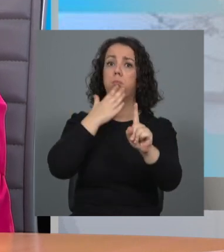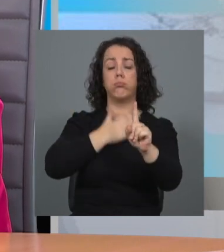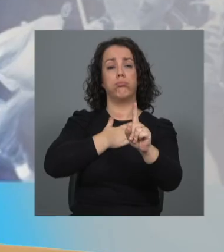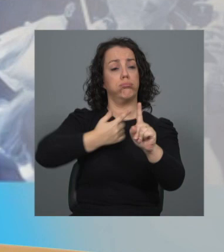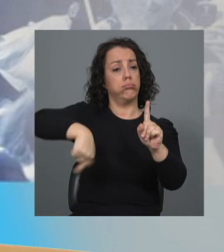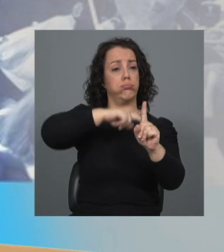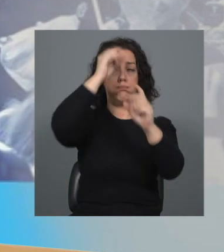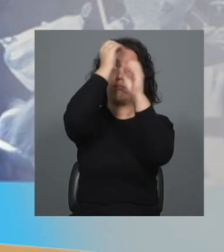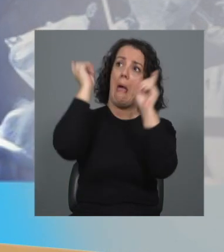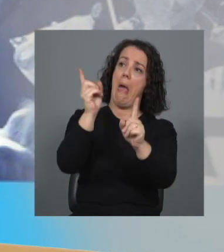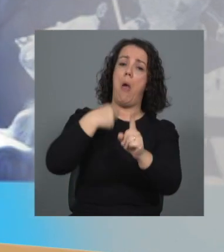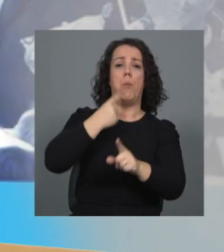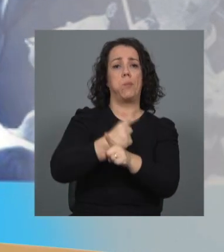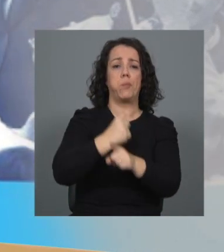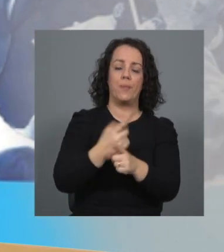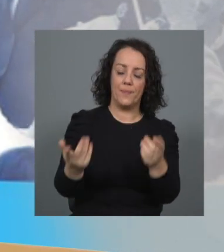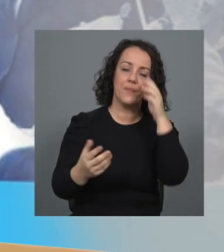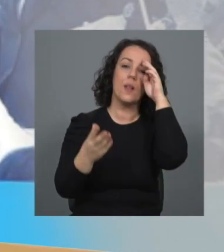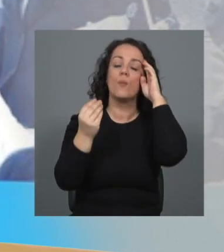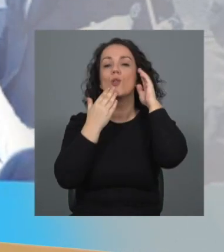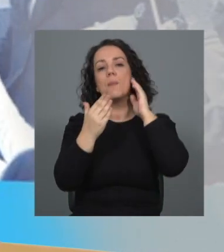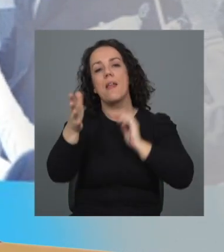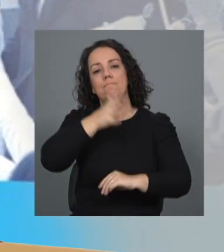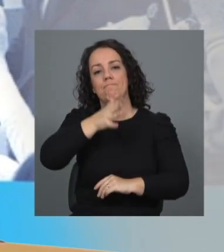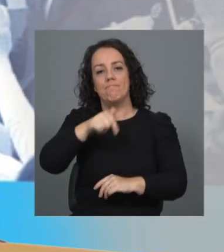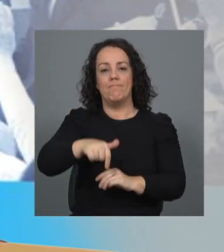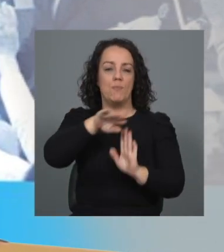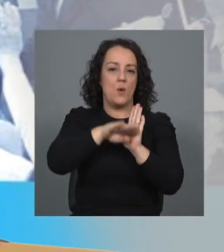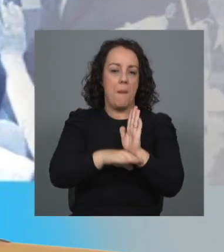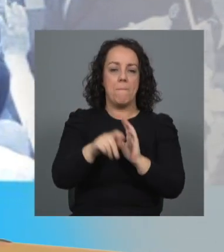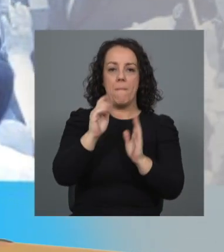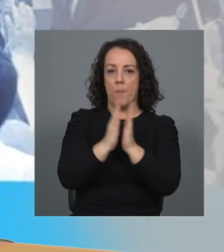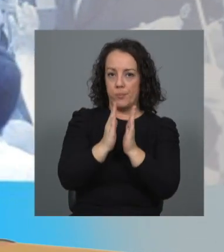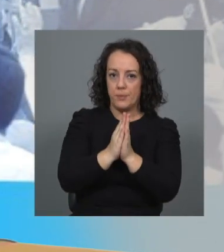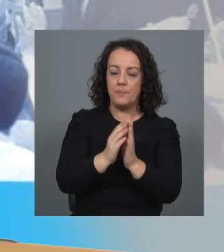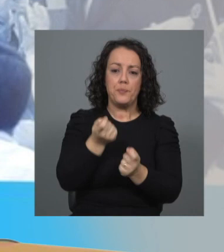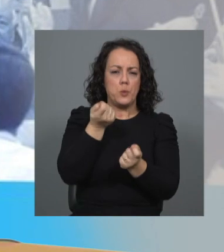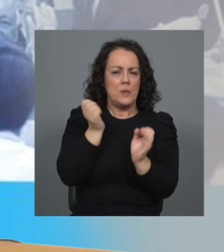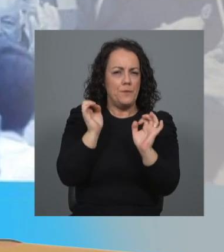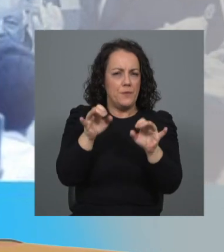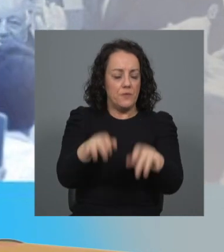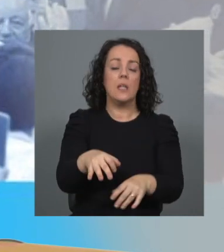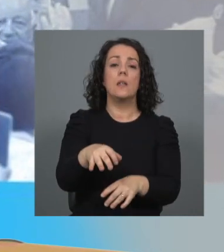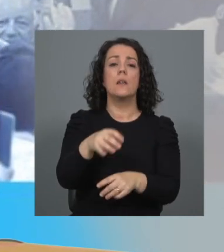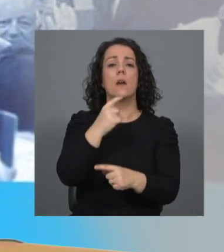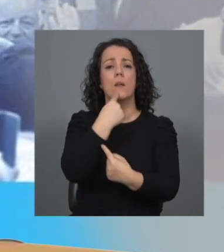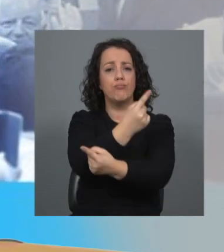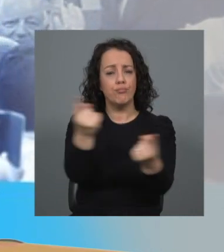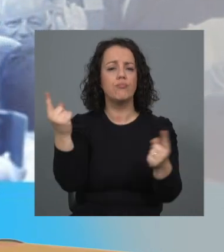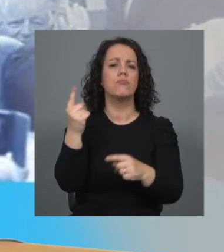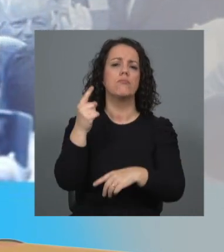desconfinar. Muito bem, Eunice Lourenço, muito obrigado por esta partilha aqui no programa Eclésia. Mesmo a terminar, recordo ainda que